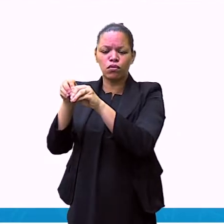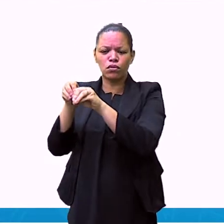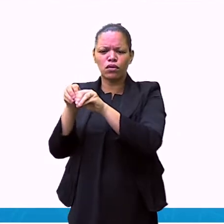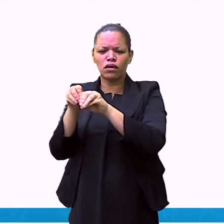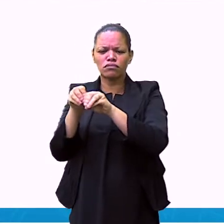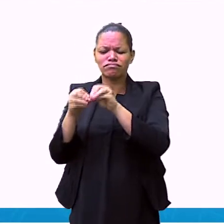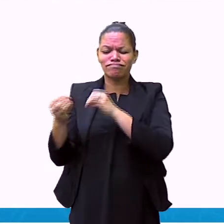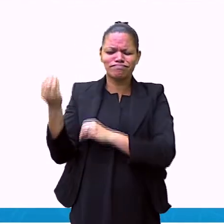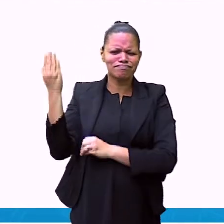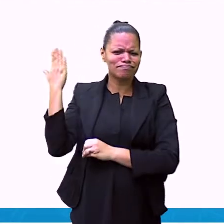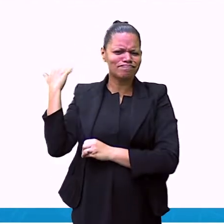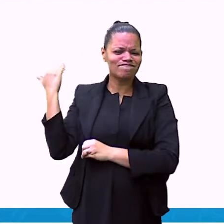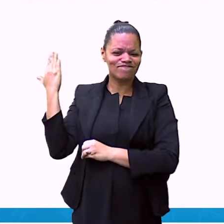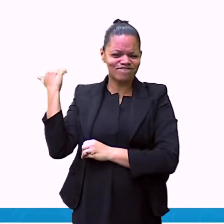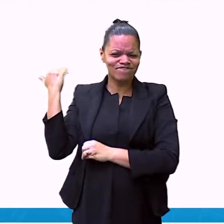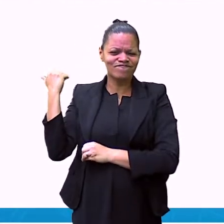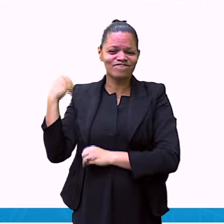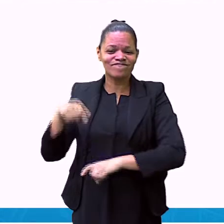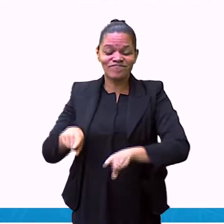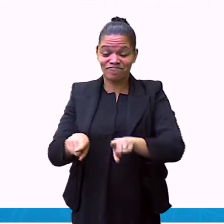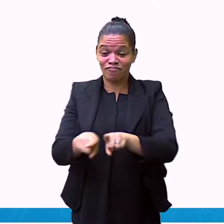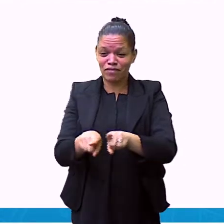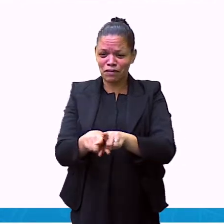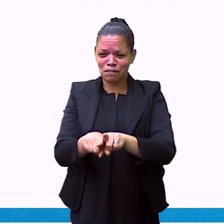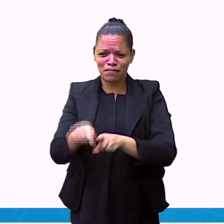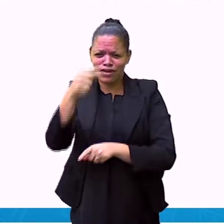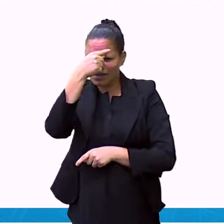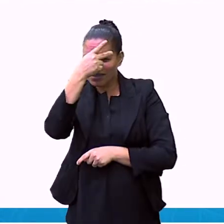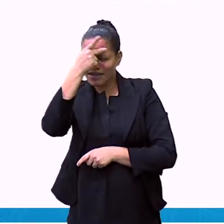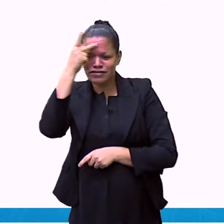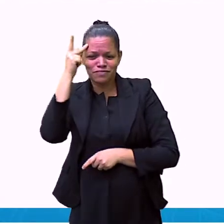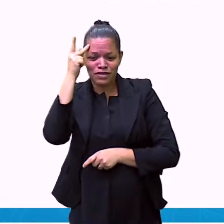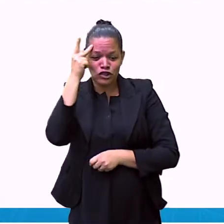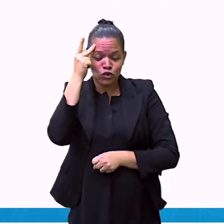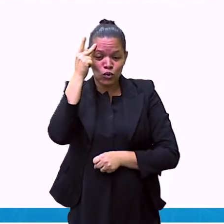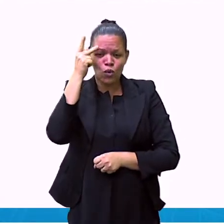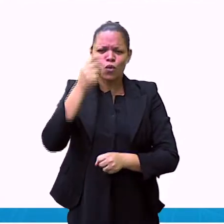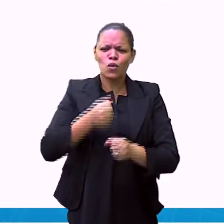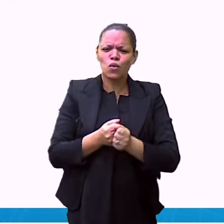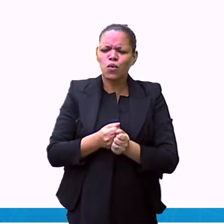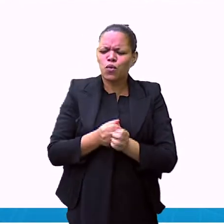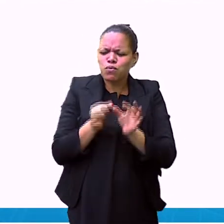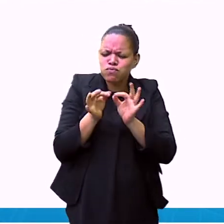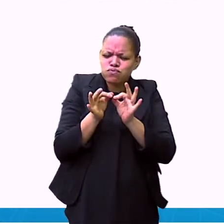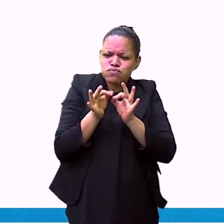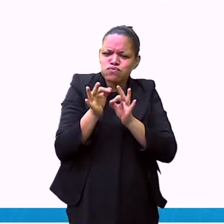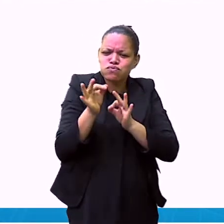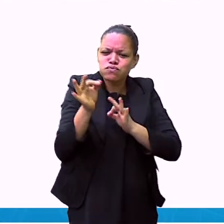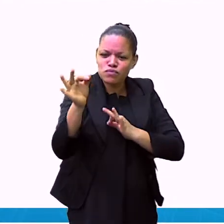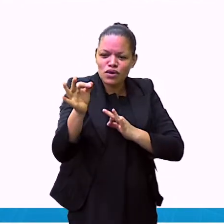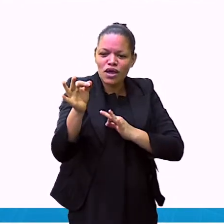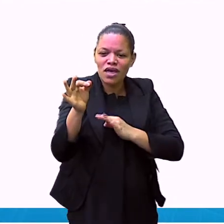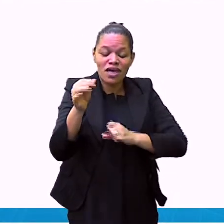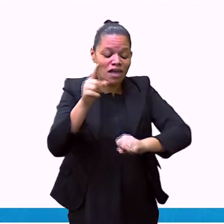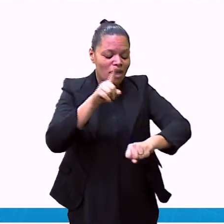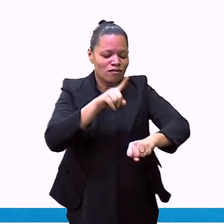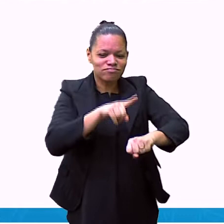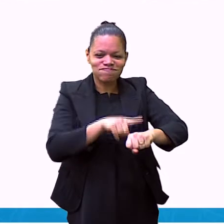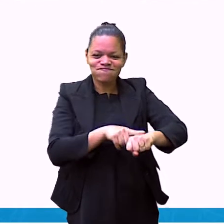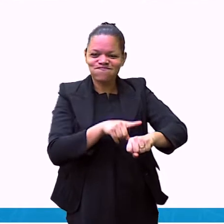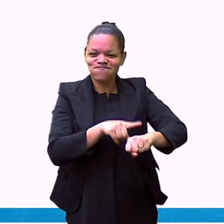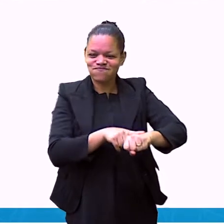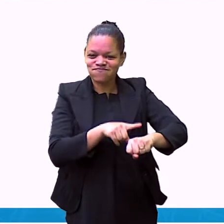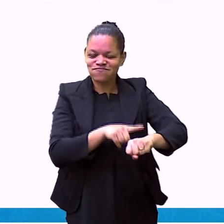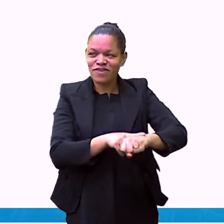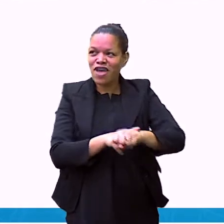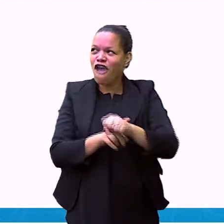mediam o tempo prestando atenção na natureza. A partir da observação do sol, da lua,